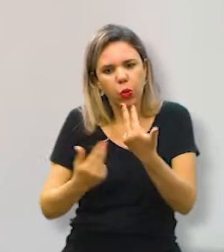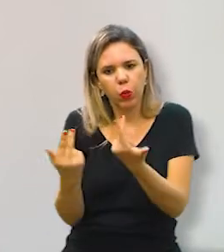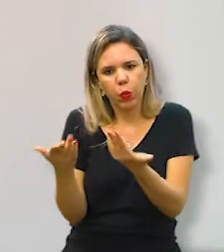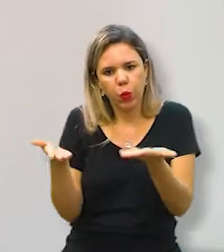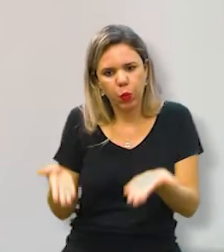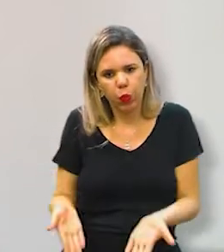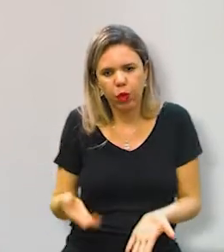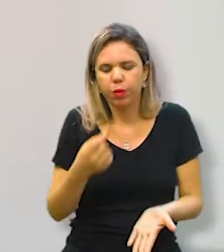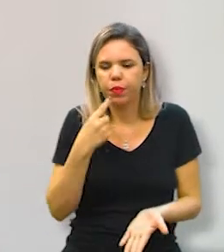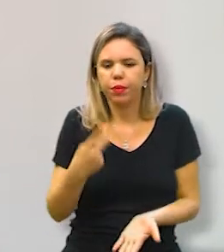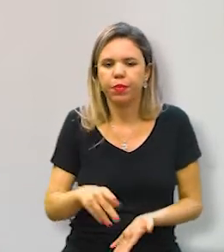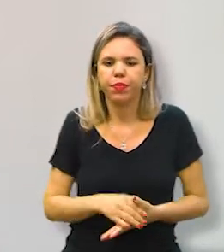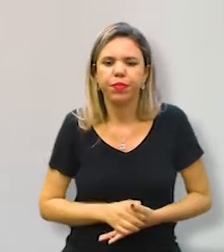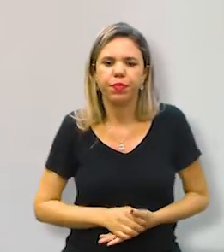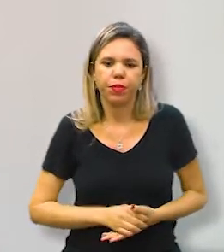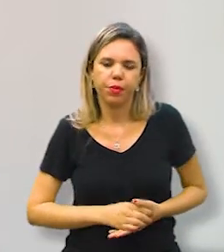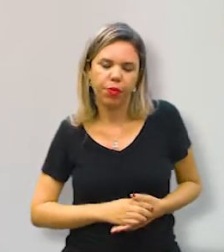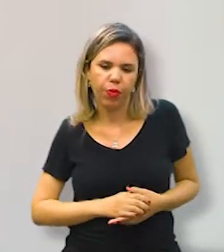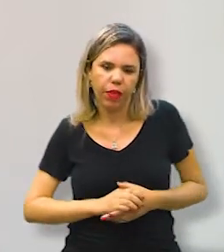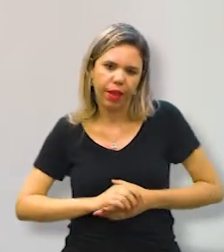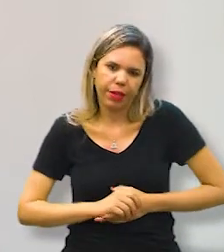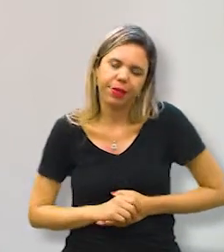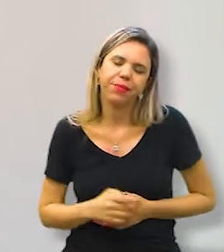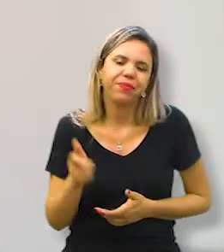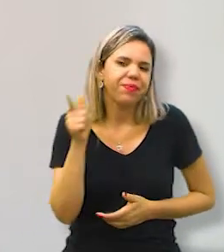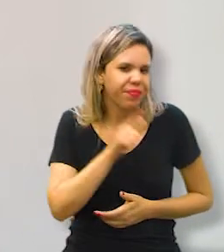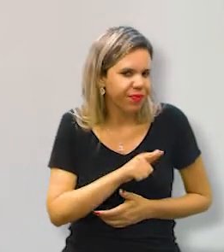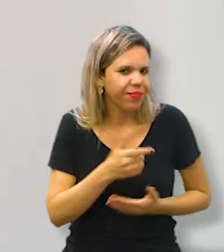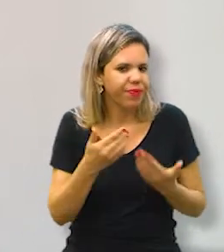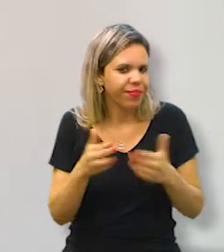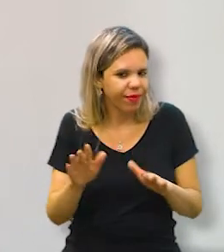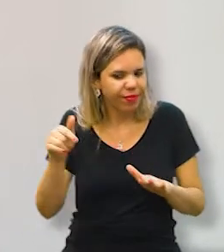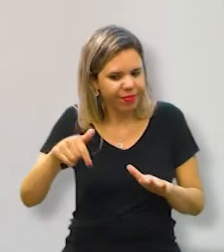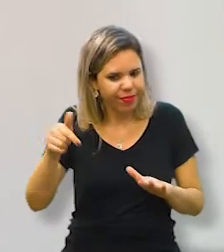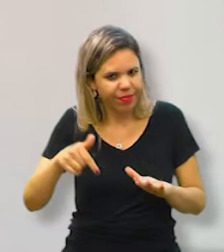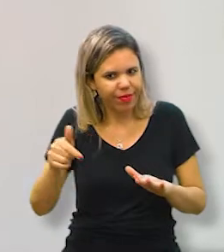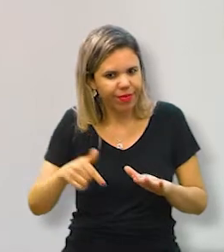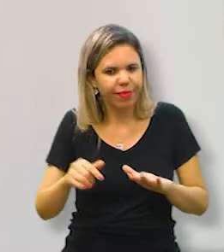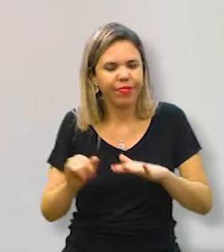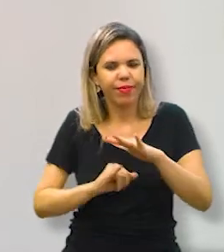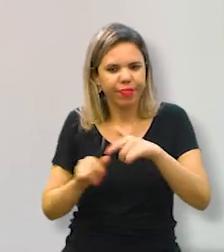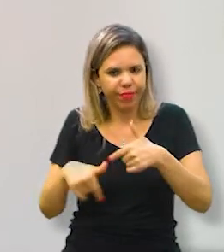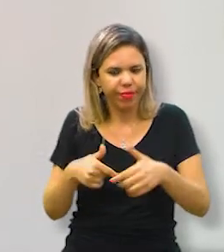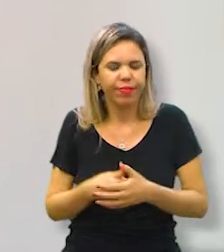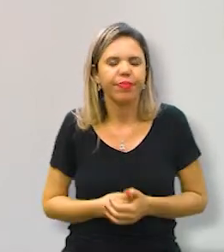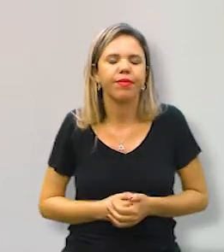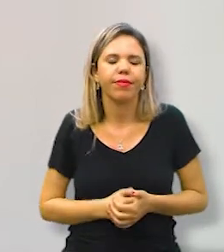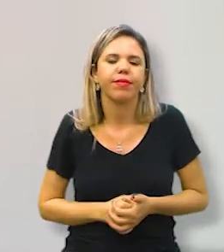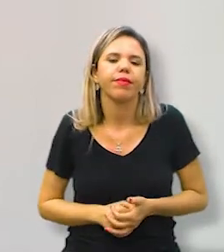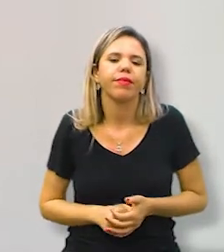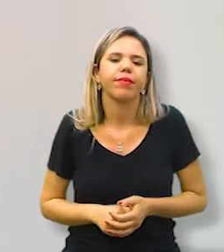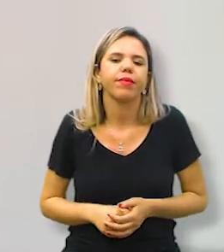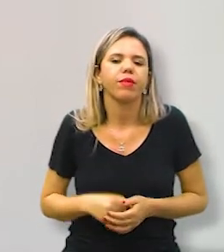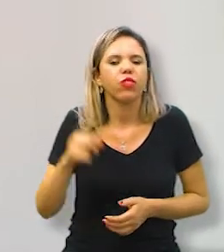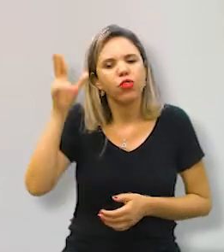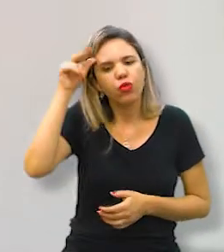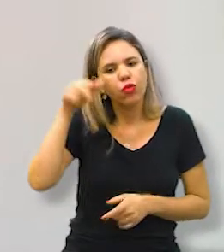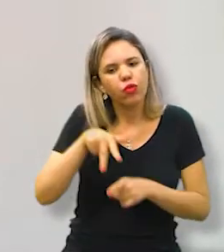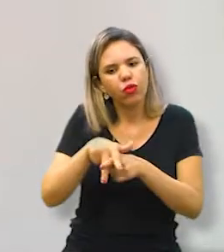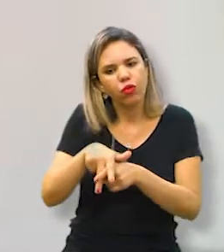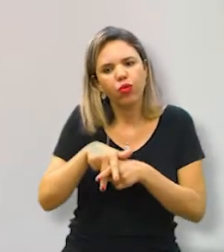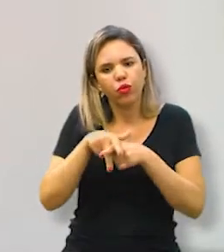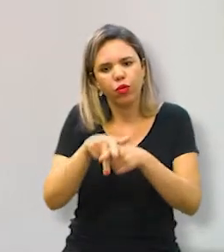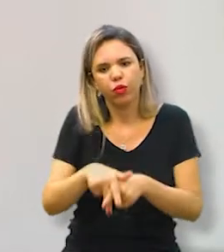como esse em Campinas. Então, conseguimos abrir esse trabalho quando a cavalaria estava